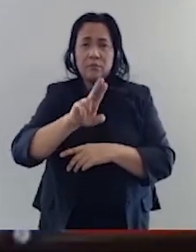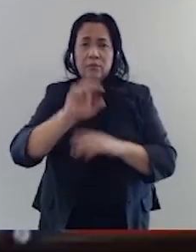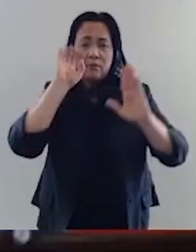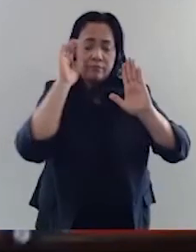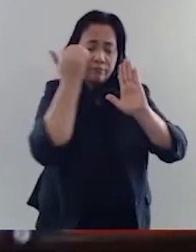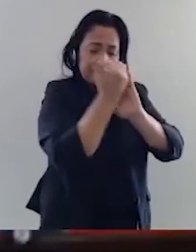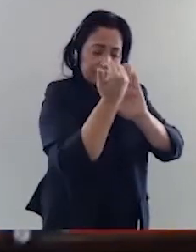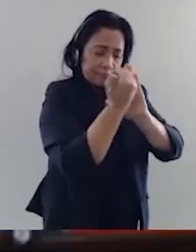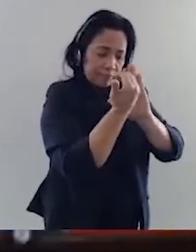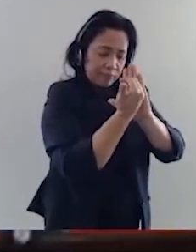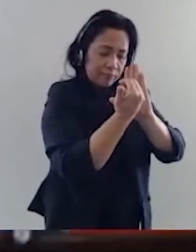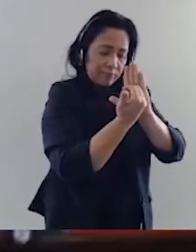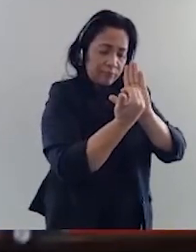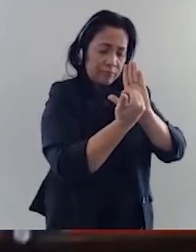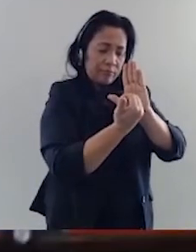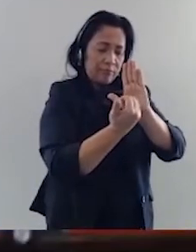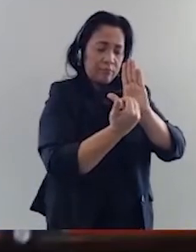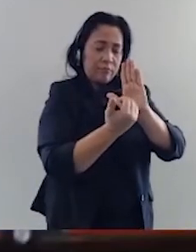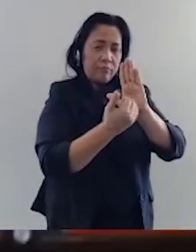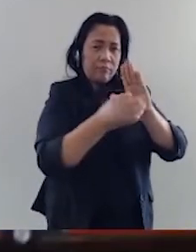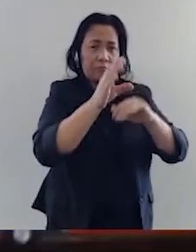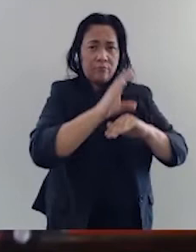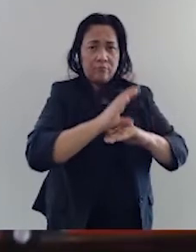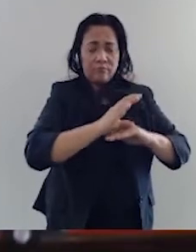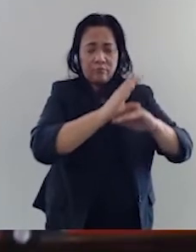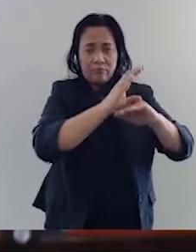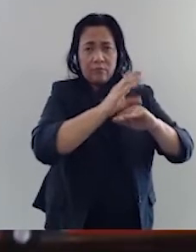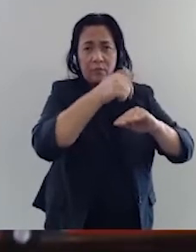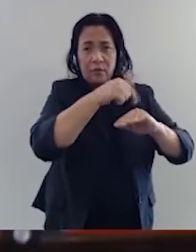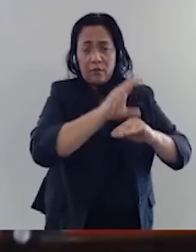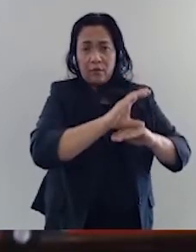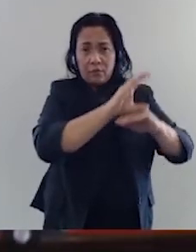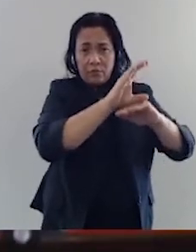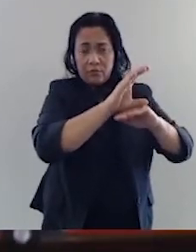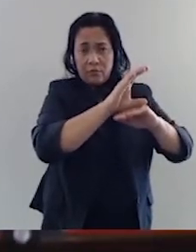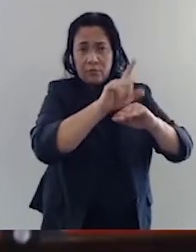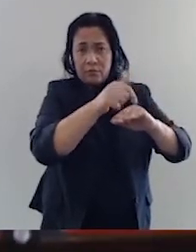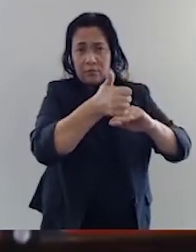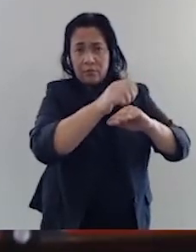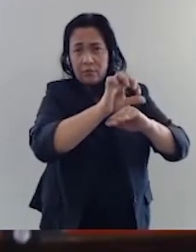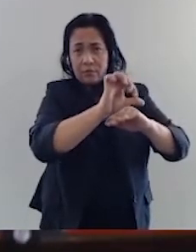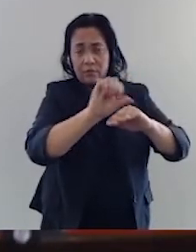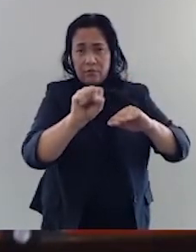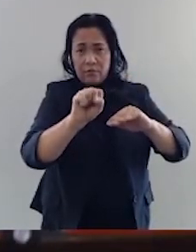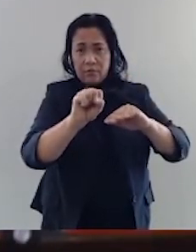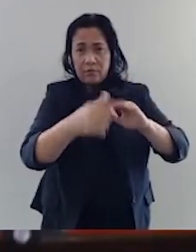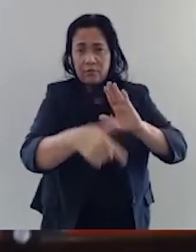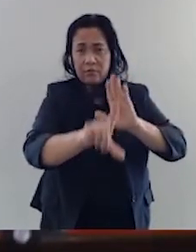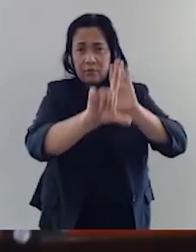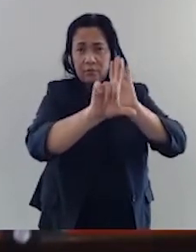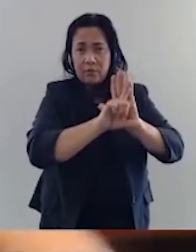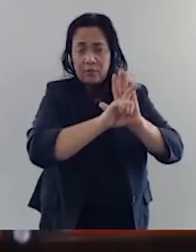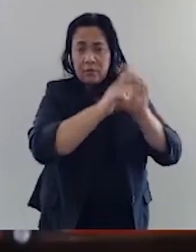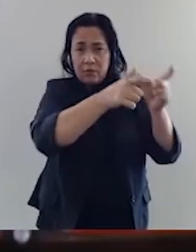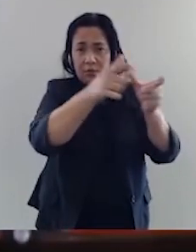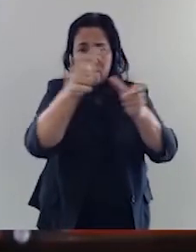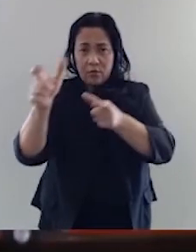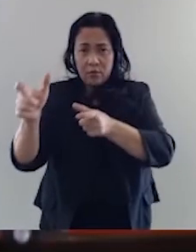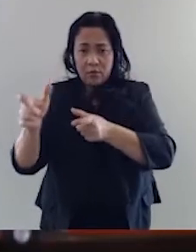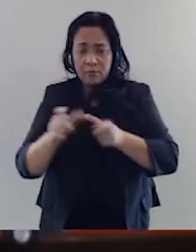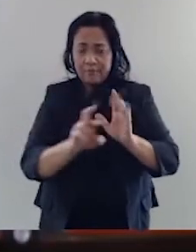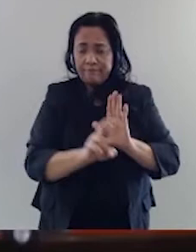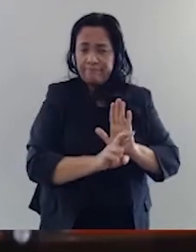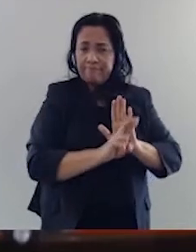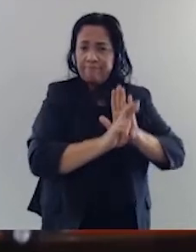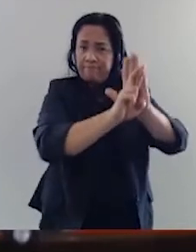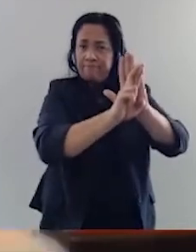notável manancial, não é? A Constituição legitimou órgãos e entes de alta